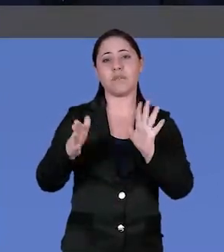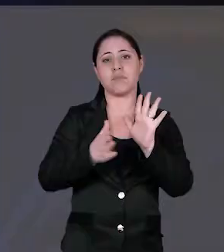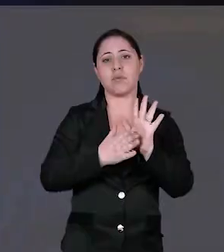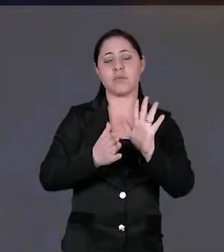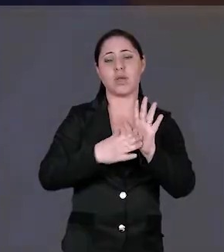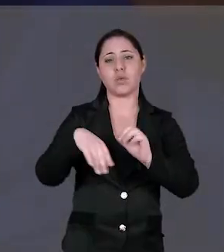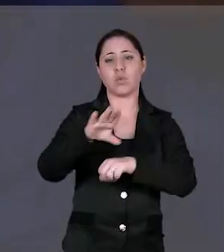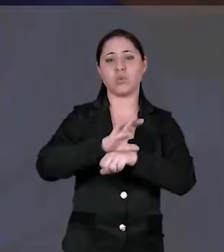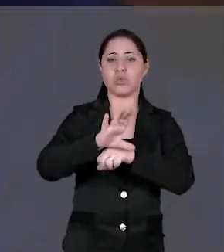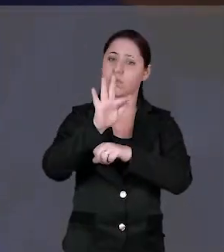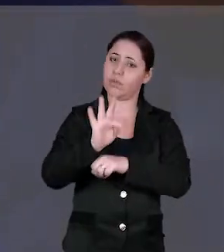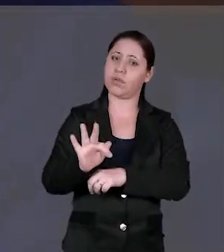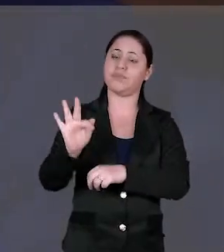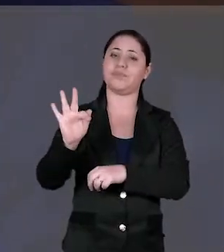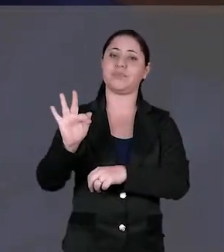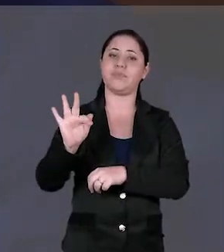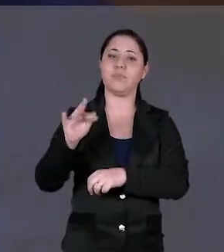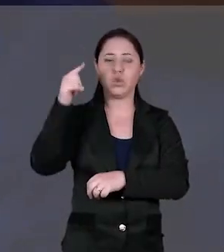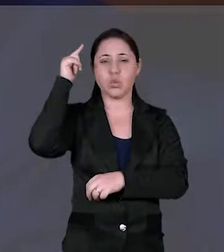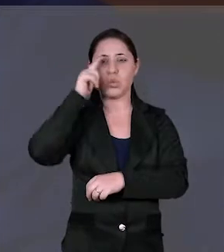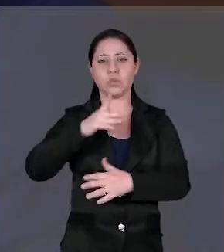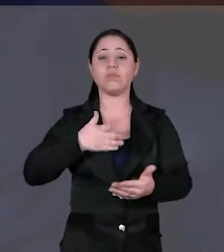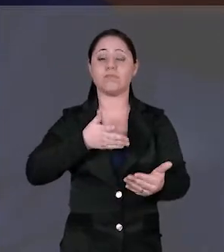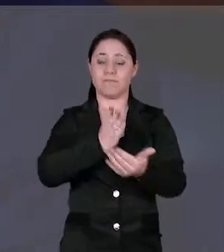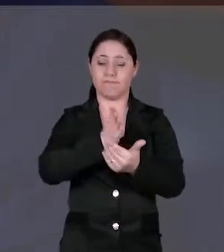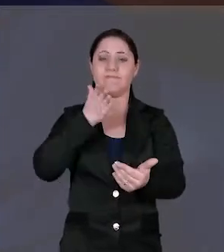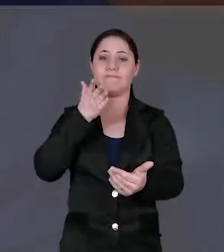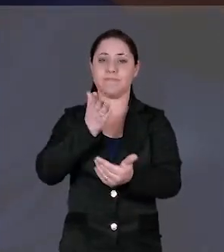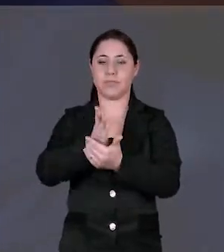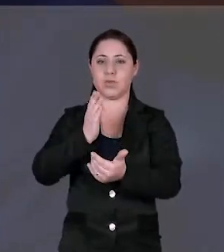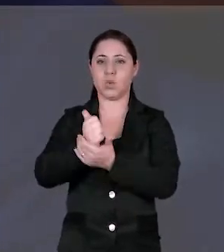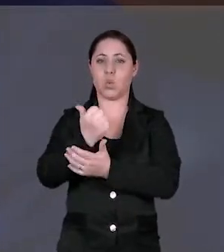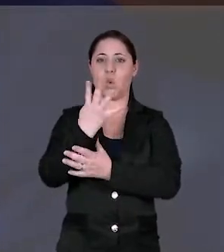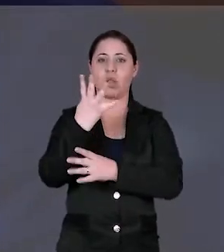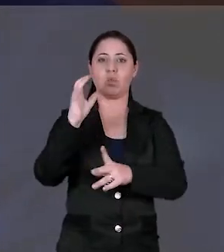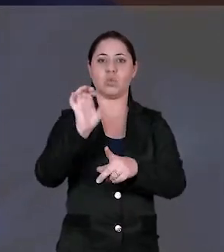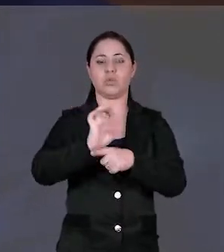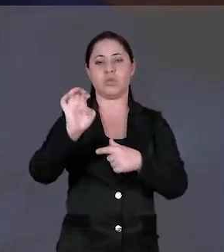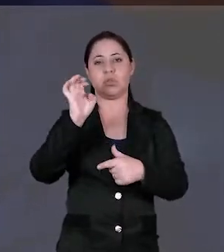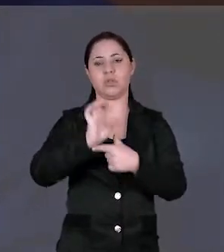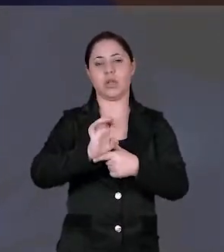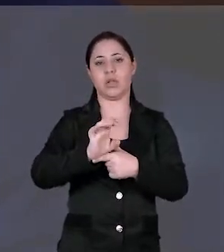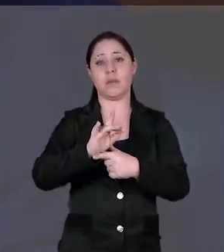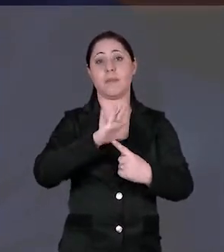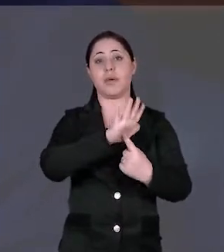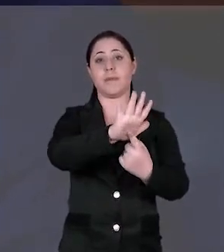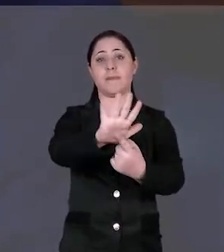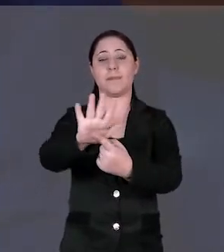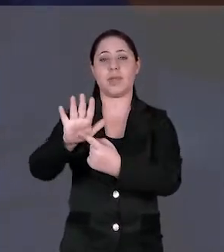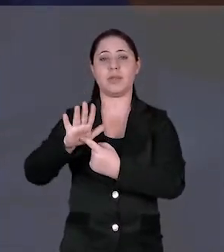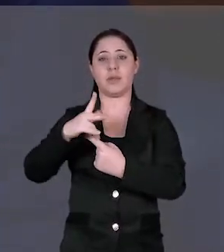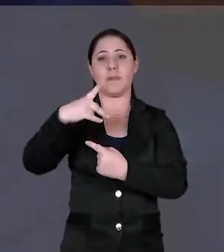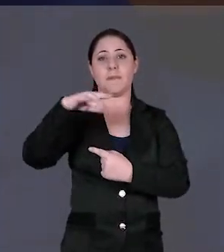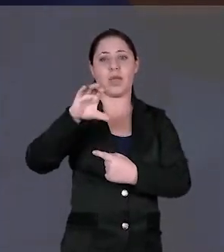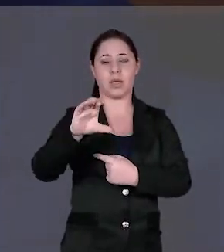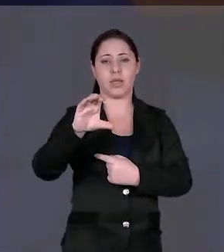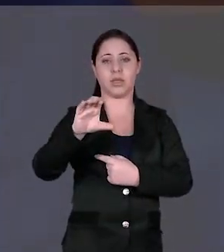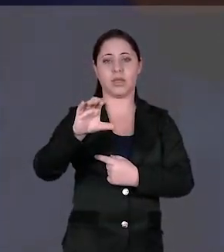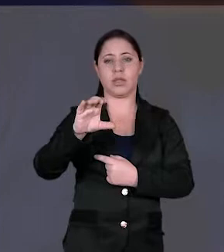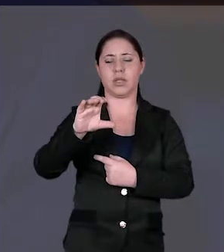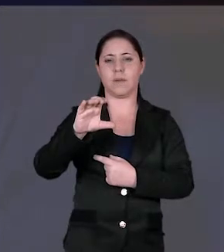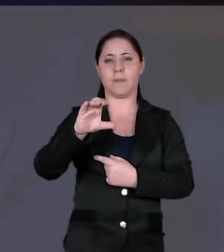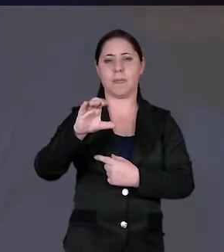são as atribuições da Constituição Federal. E isso nós conseguimos aprovar em 14 estados para que a gente apresente as